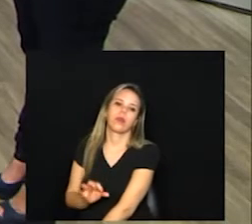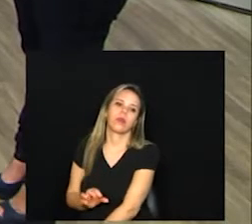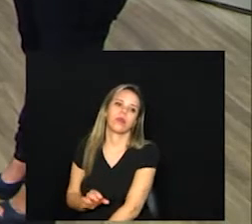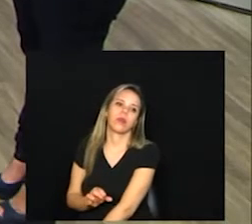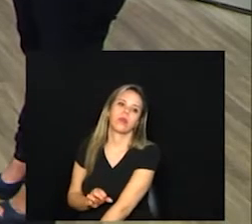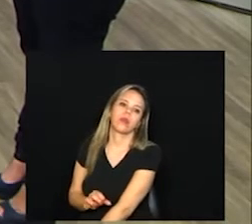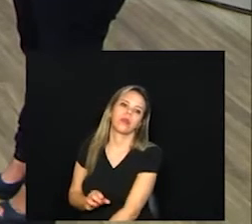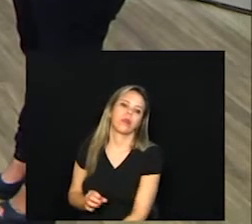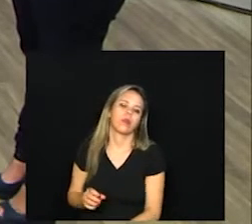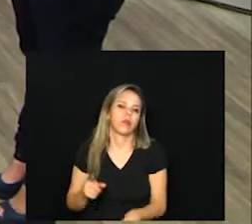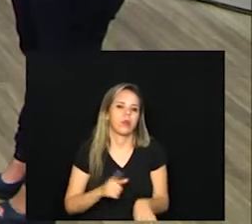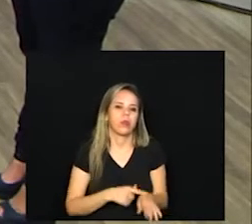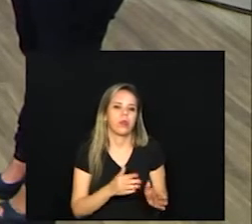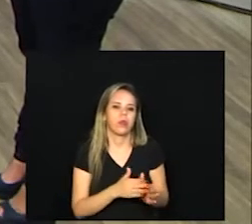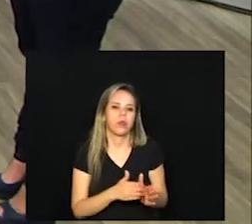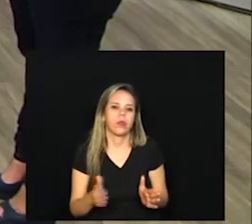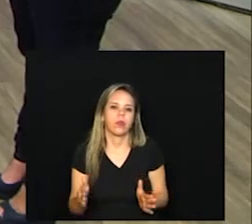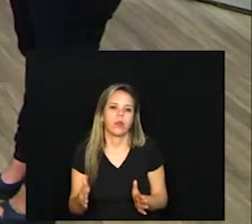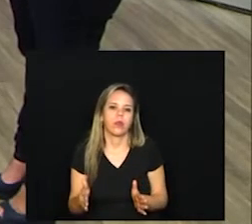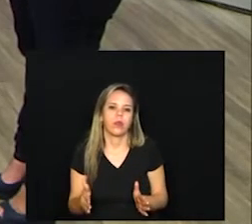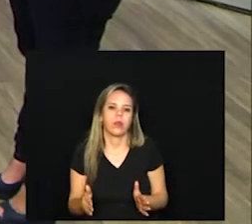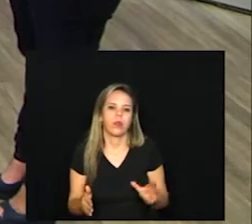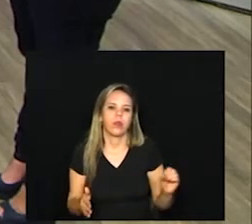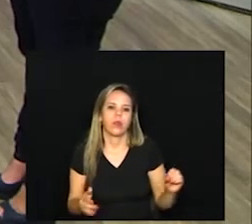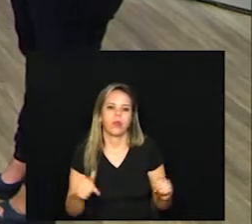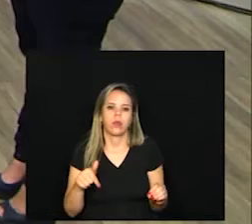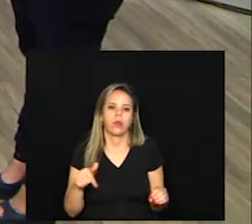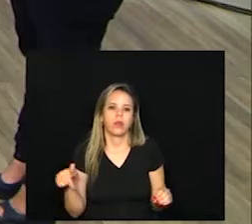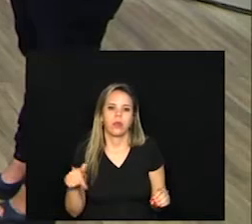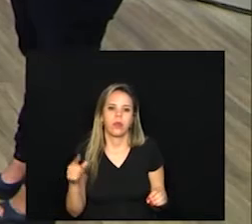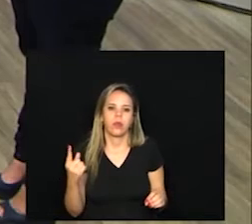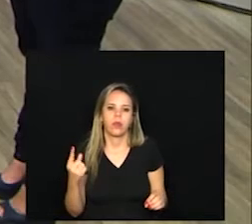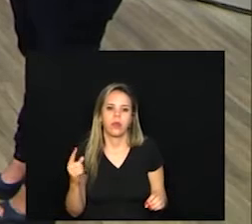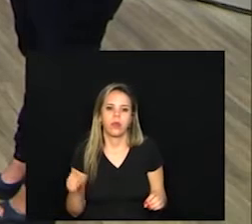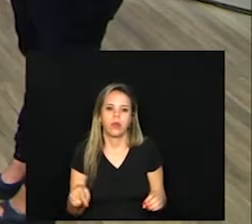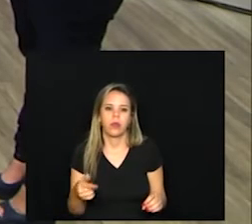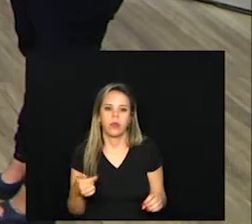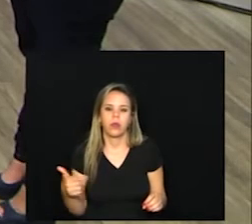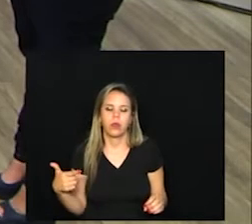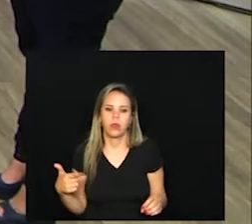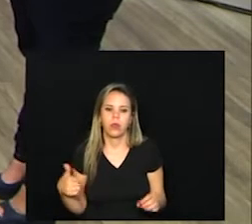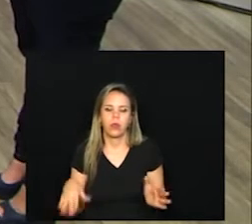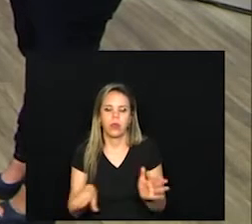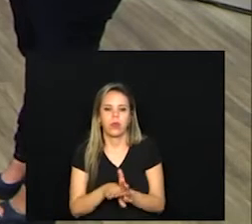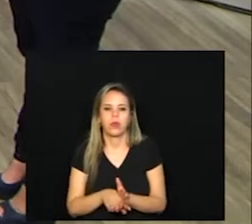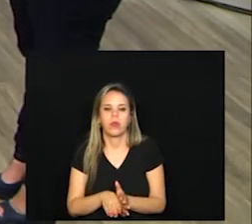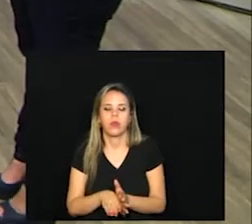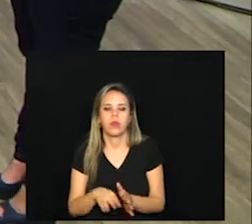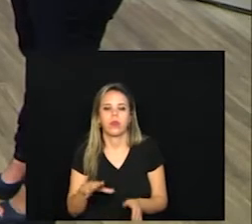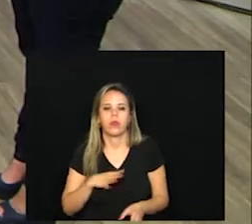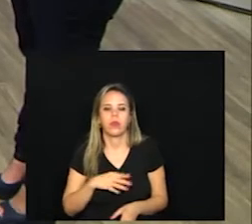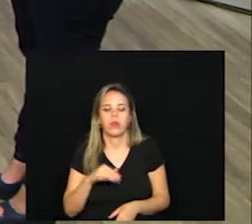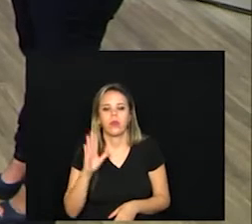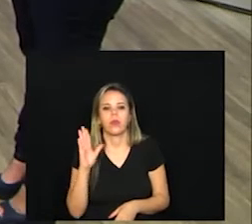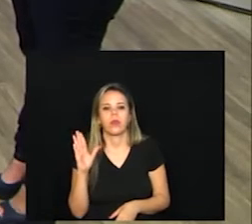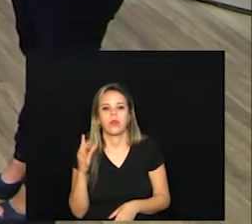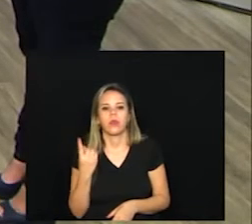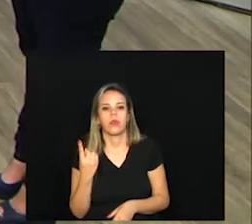0,9%, com intervalo de confiança entre 0,77 e 1,12. A gente já chegou a ter na cidade mais de